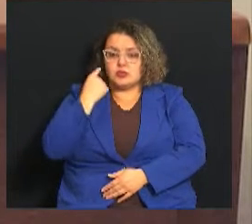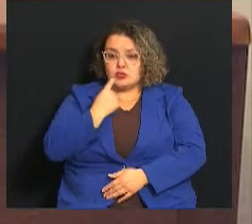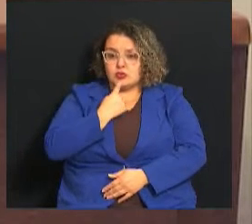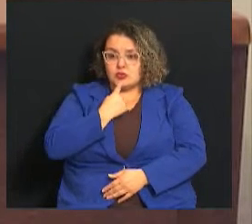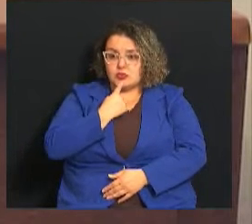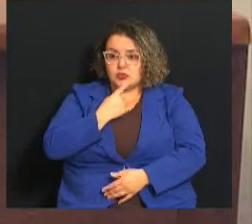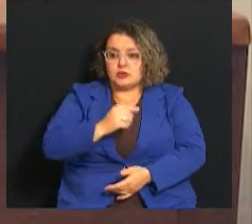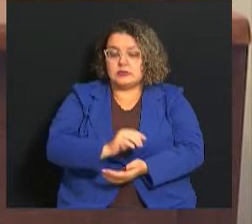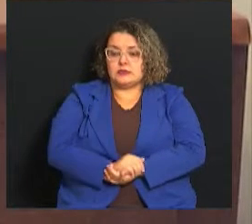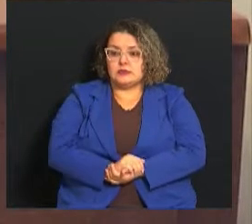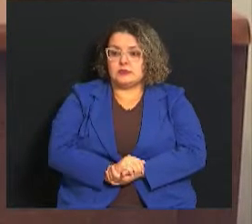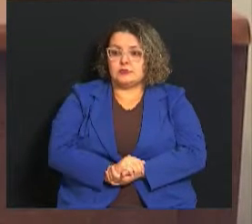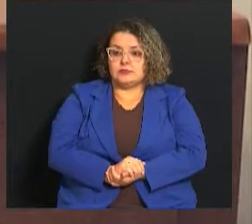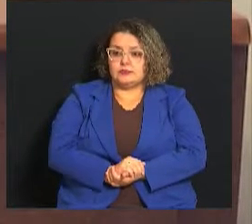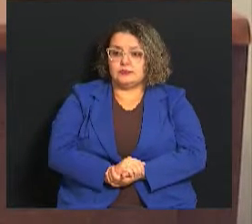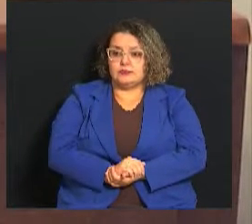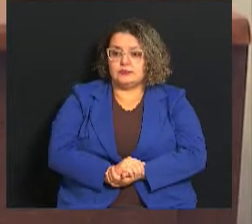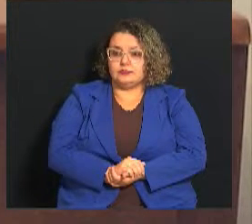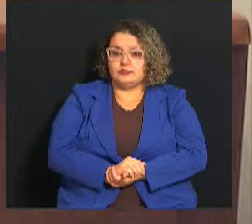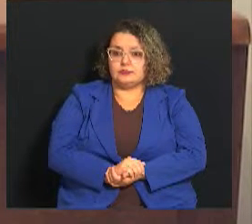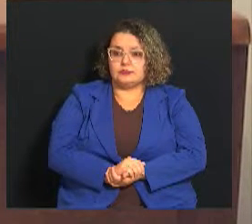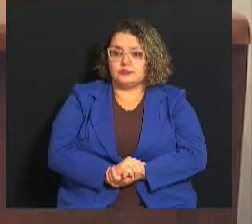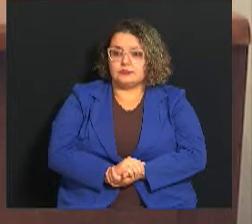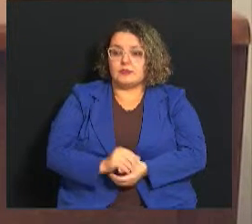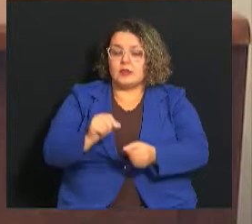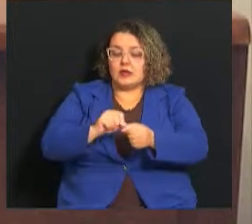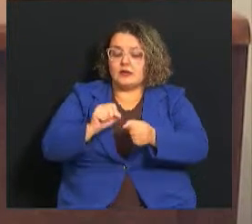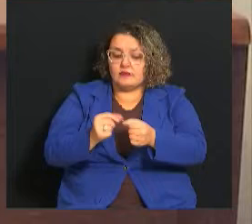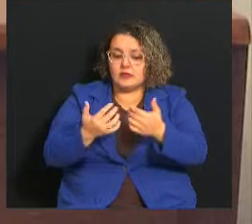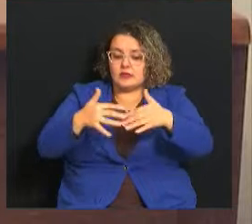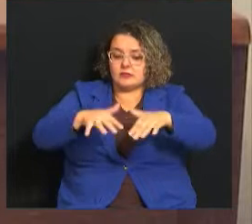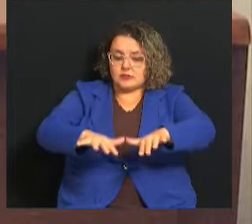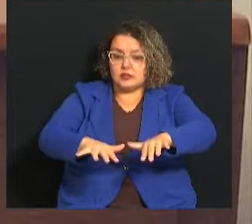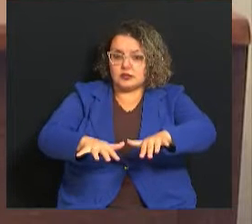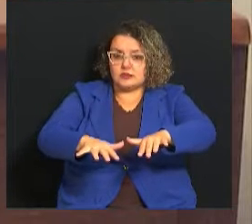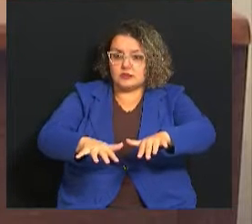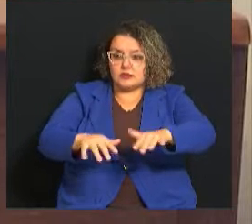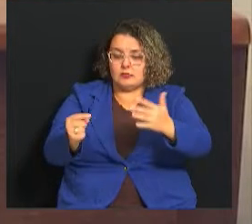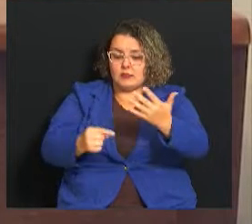dentre essa luta que eles fazem pela inclusão,